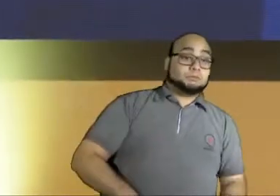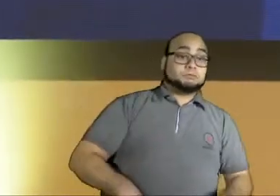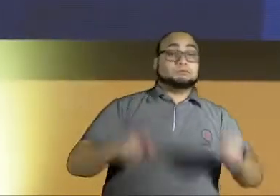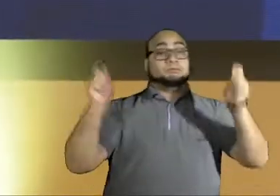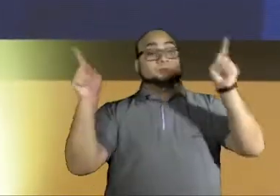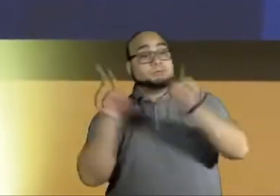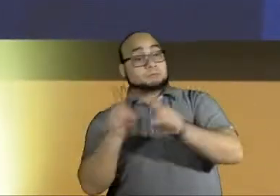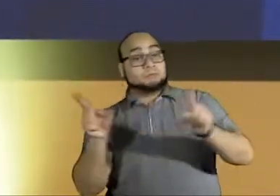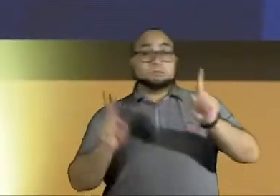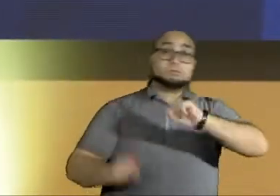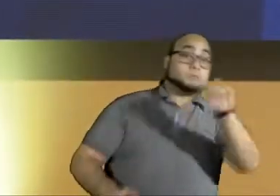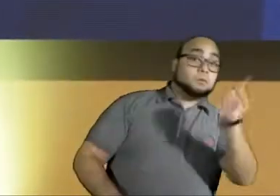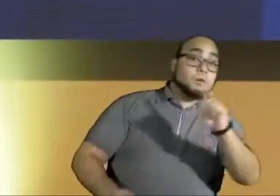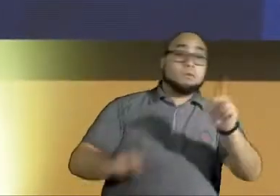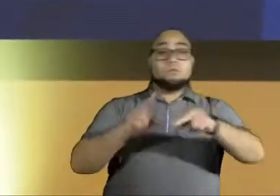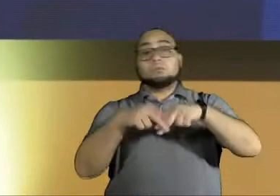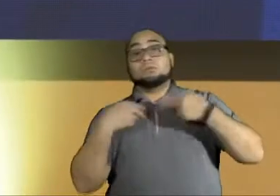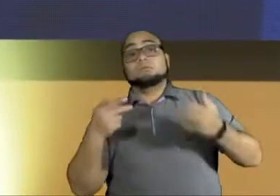vim.